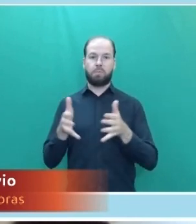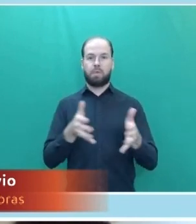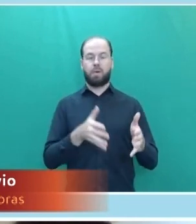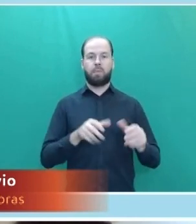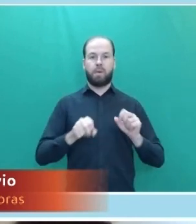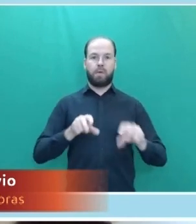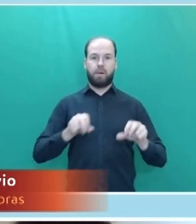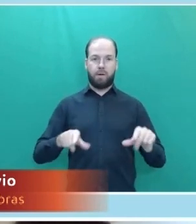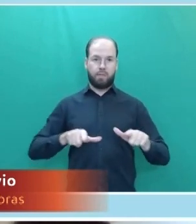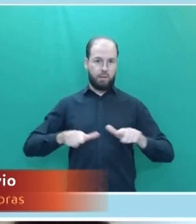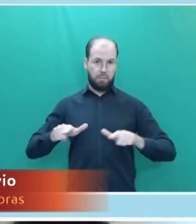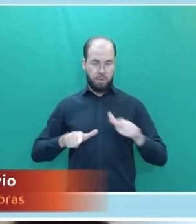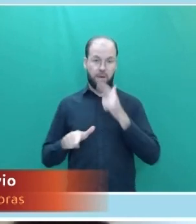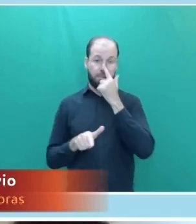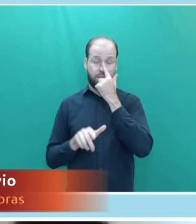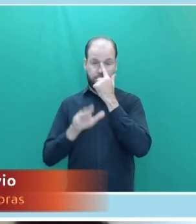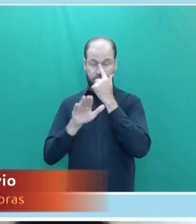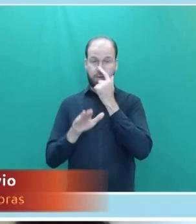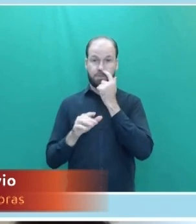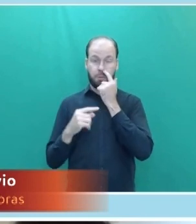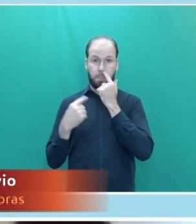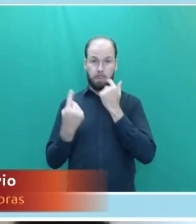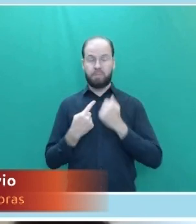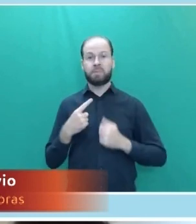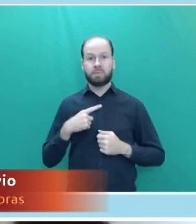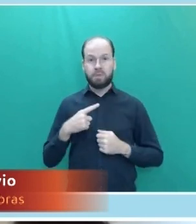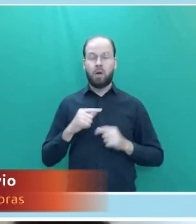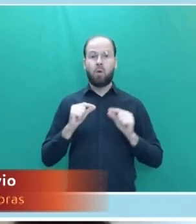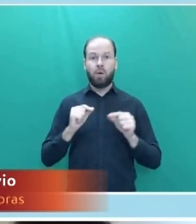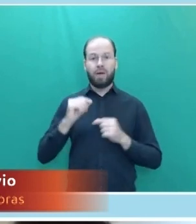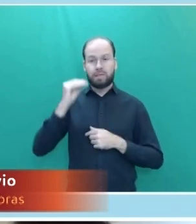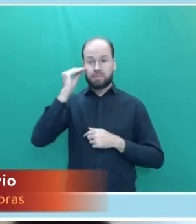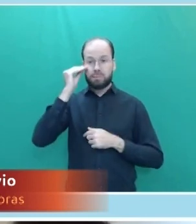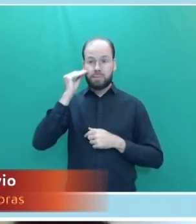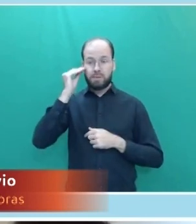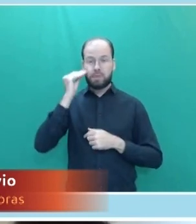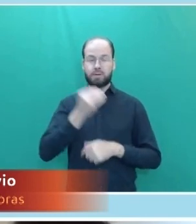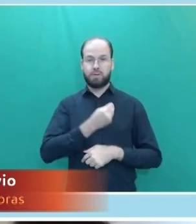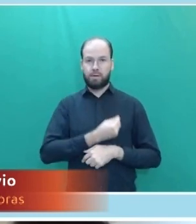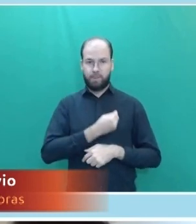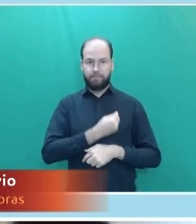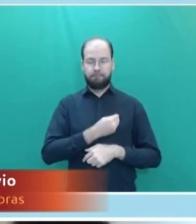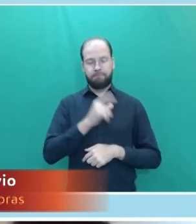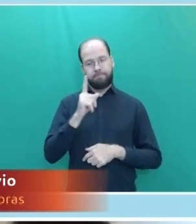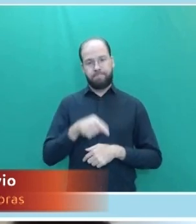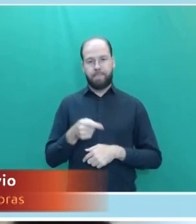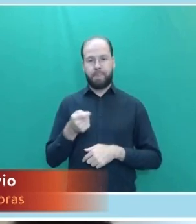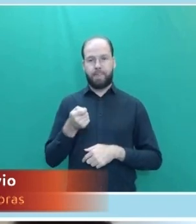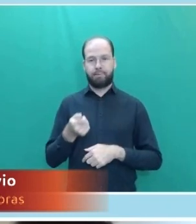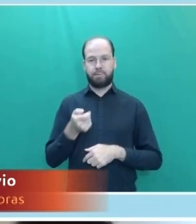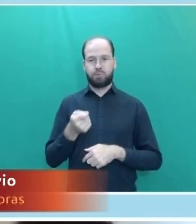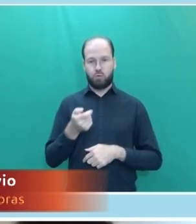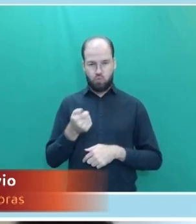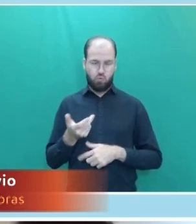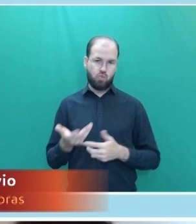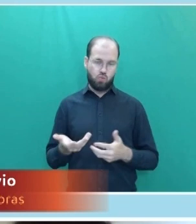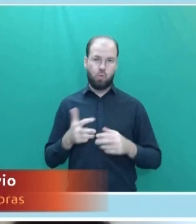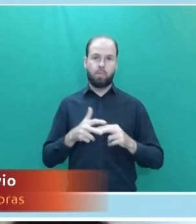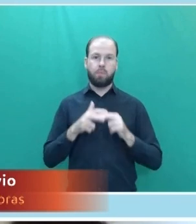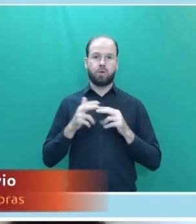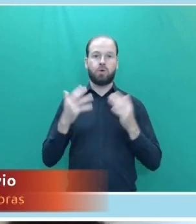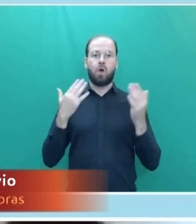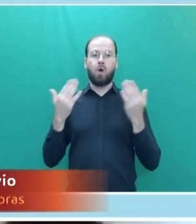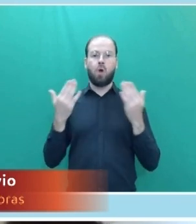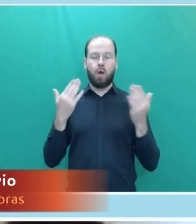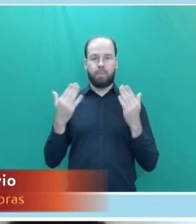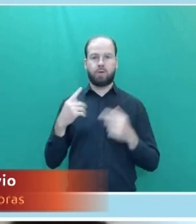Mas o quanto que a gente tem de experiência de vida é muito pouco quando a gente compara com as